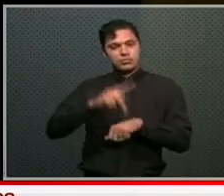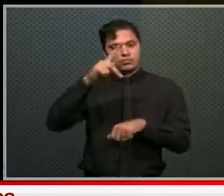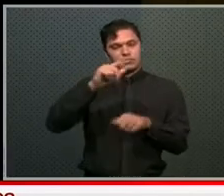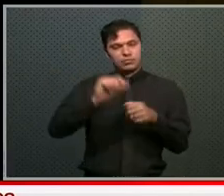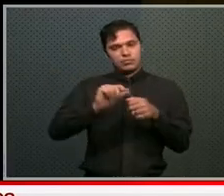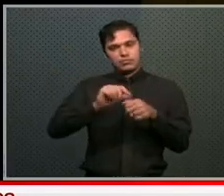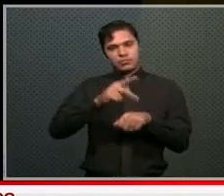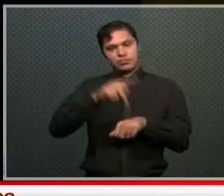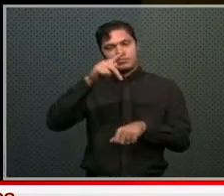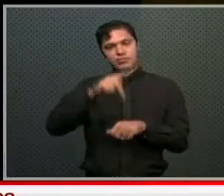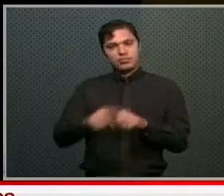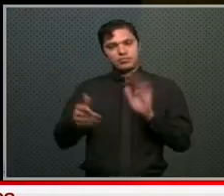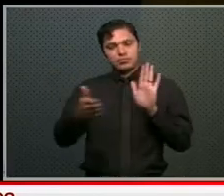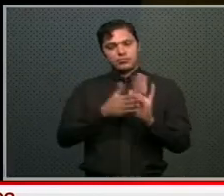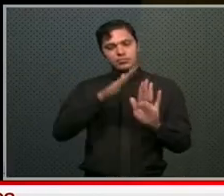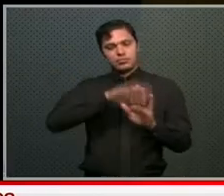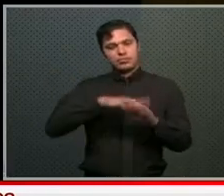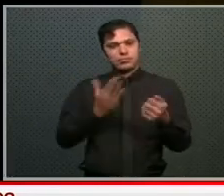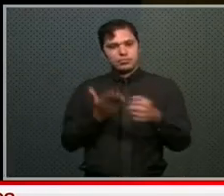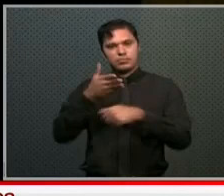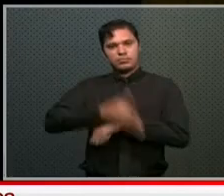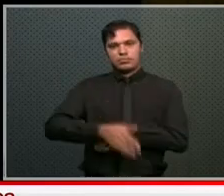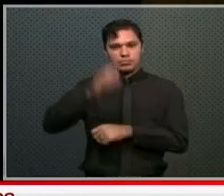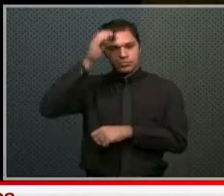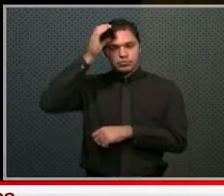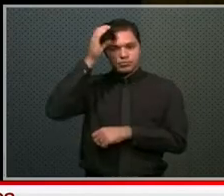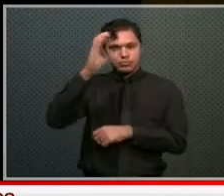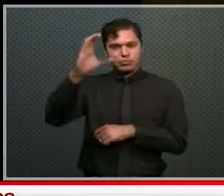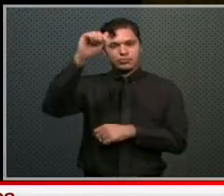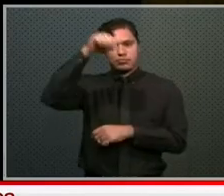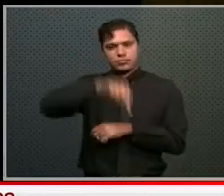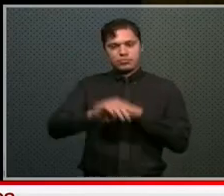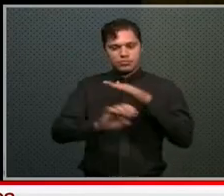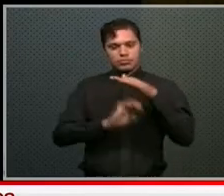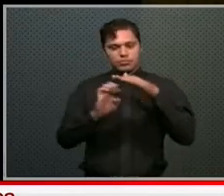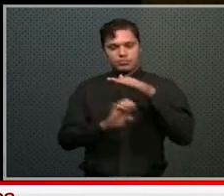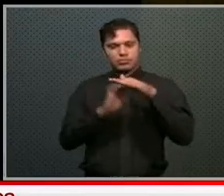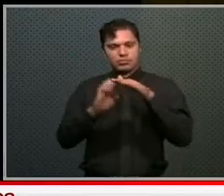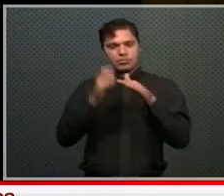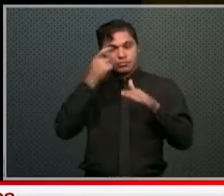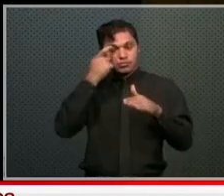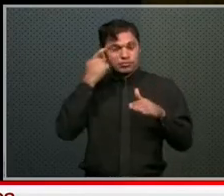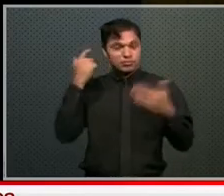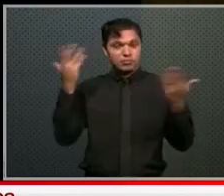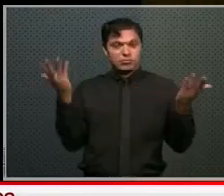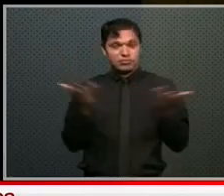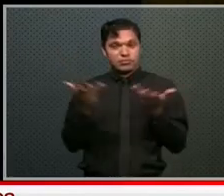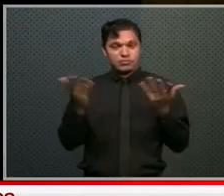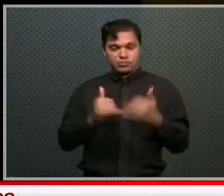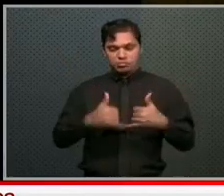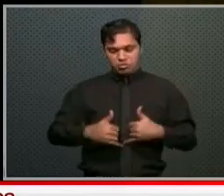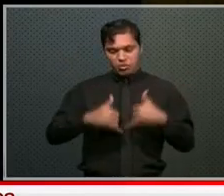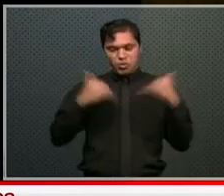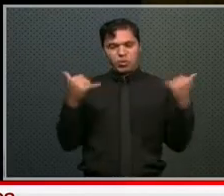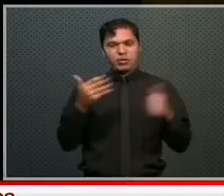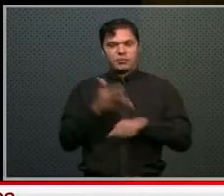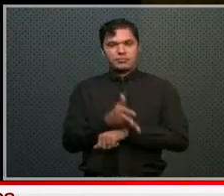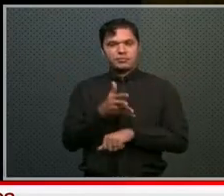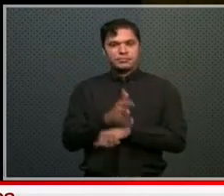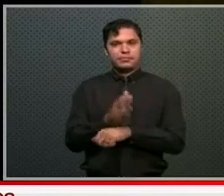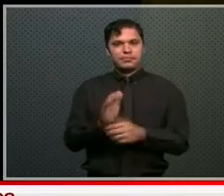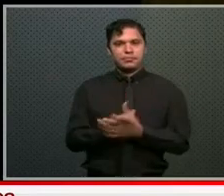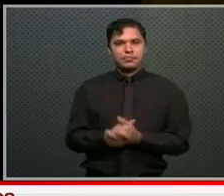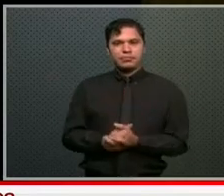oportunidade de trilhar o caminho da ciência naquela empresa que tanto hoje nós nos orgulhamos de fazer parte